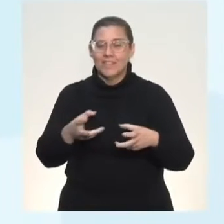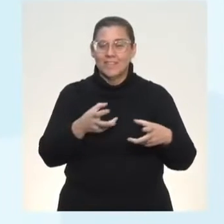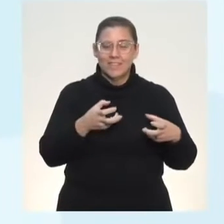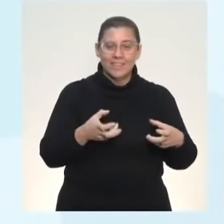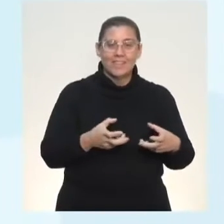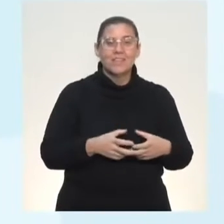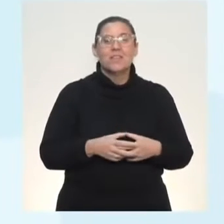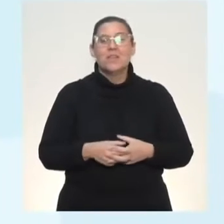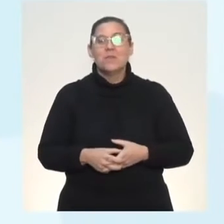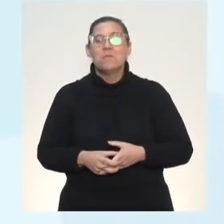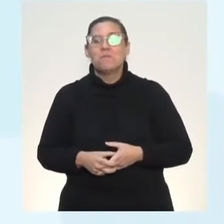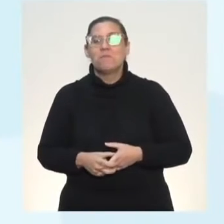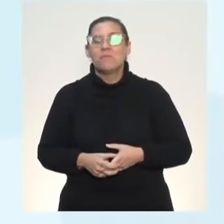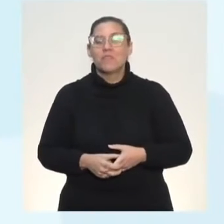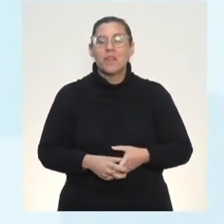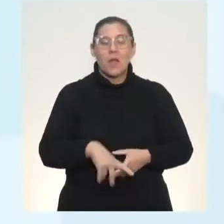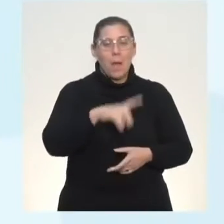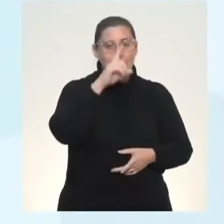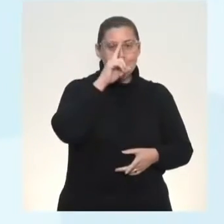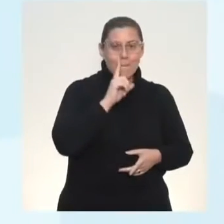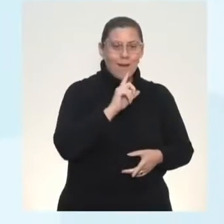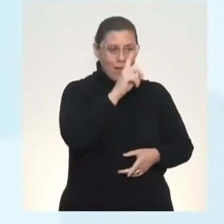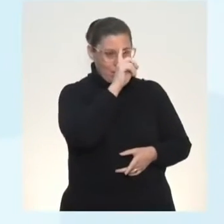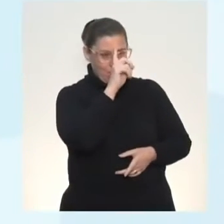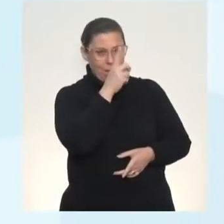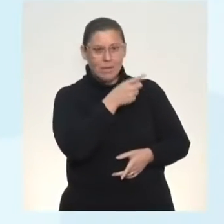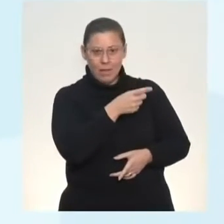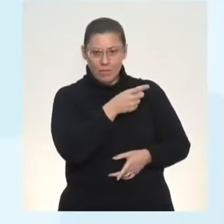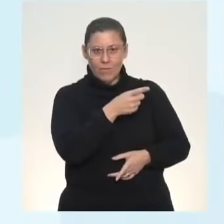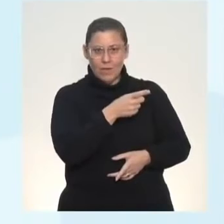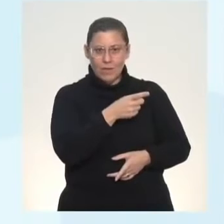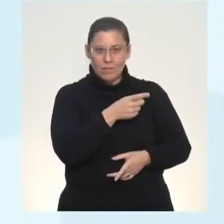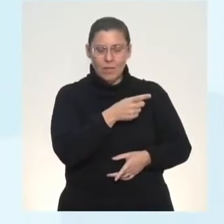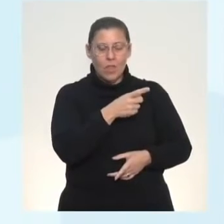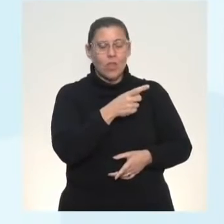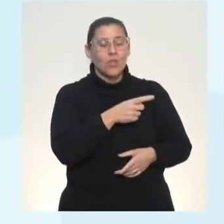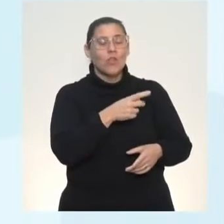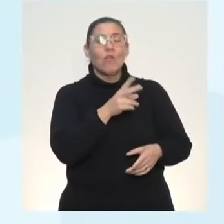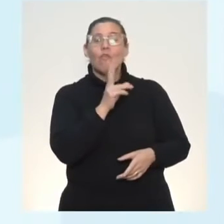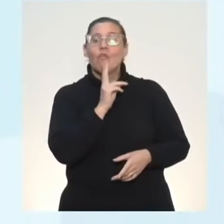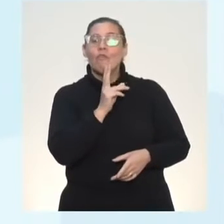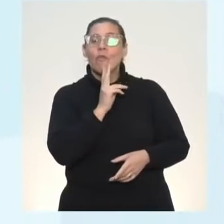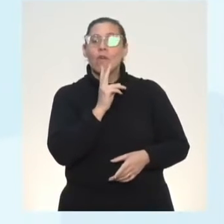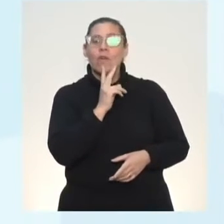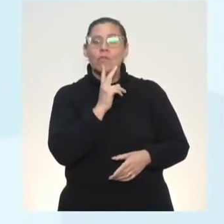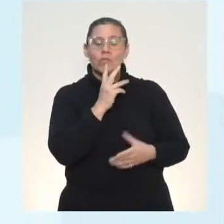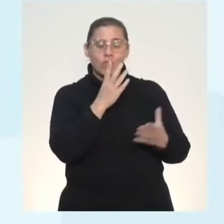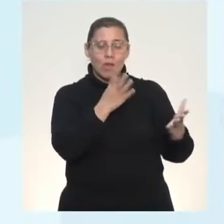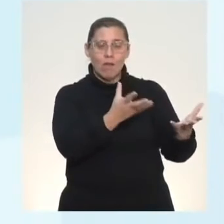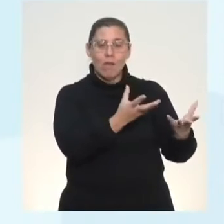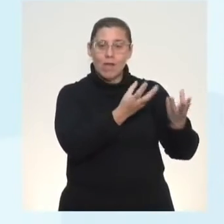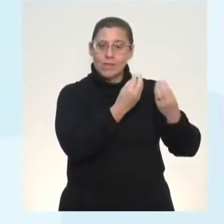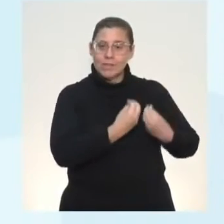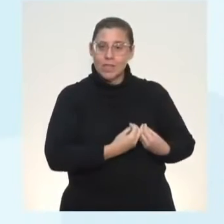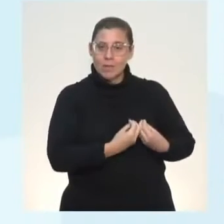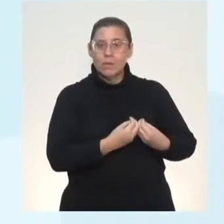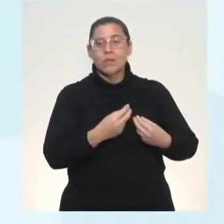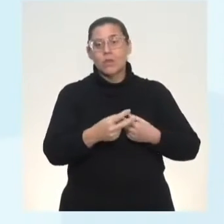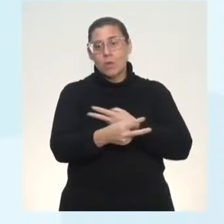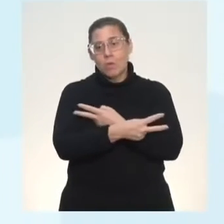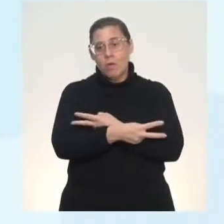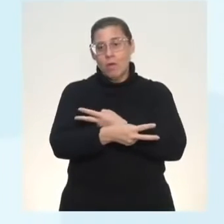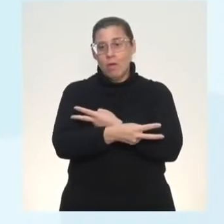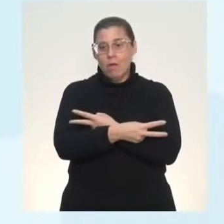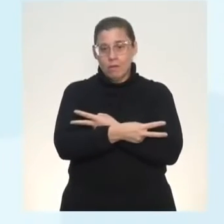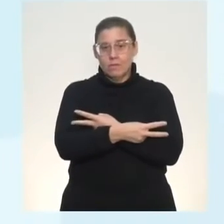o amarelo era dominante em relação ao verde. Então, ó, isso aqui está representando o cromossomo que a